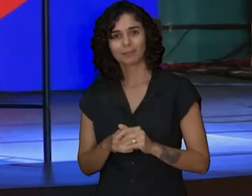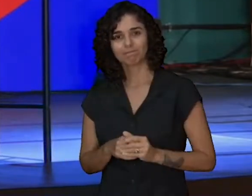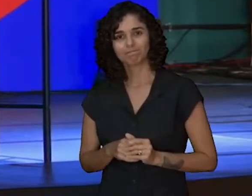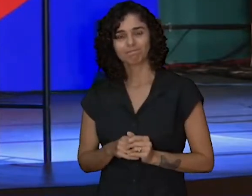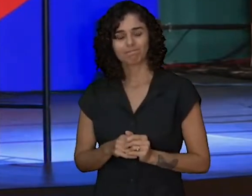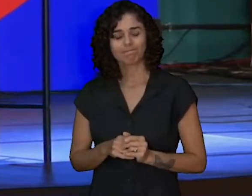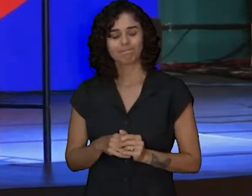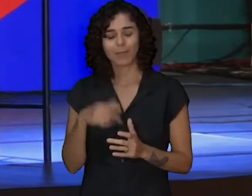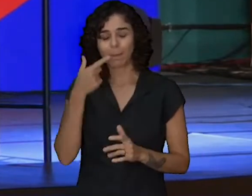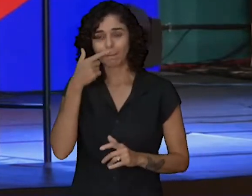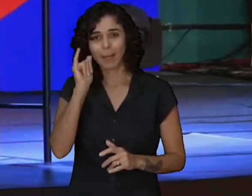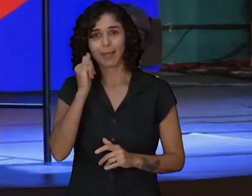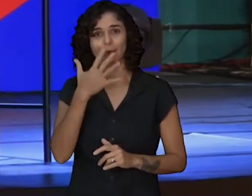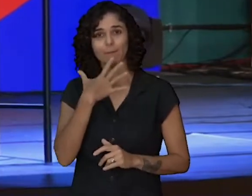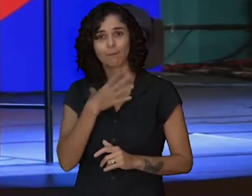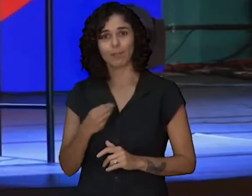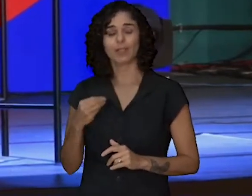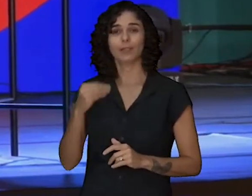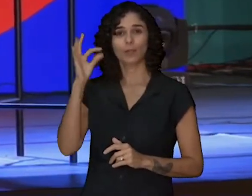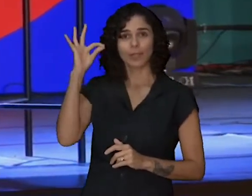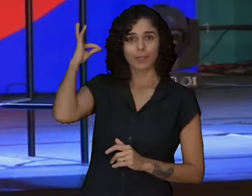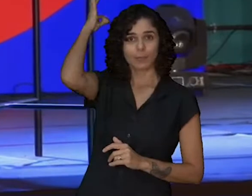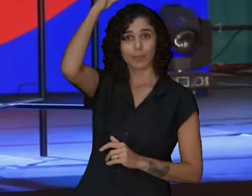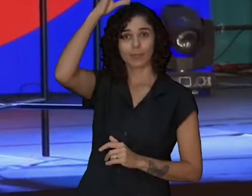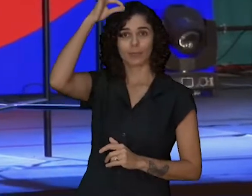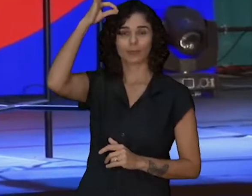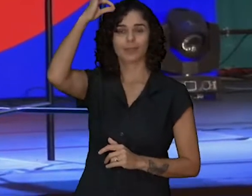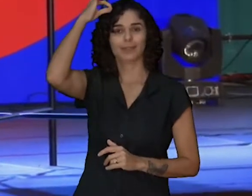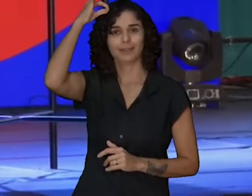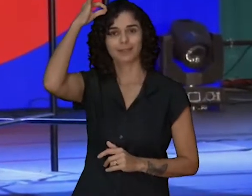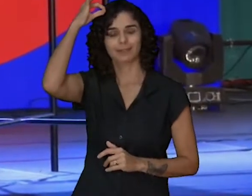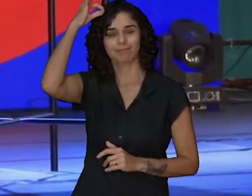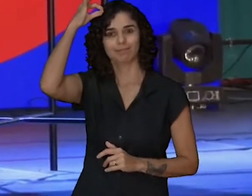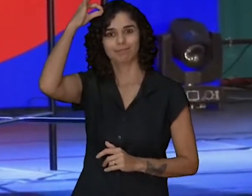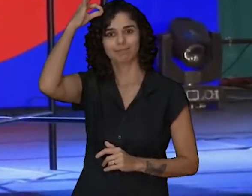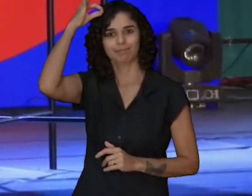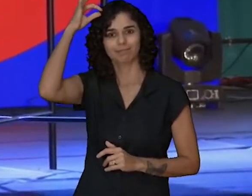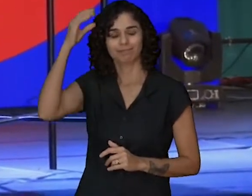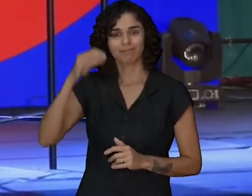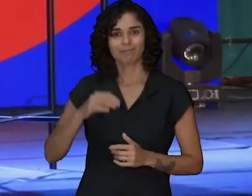Pai, Filho, Espírito Santo, eles dizem, façamos o homem.